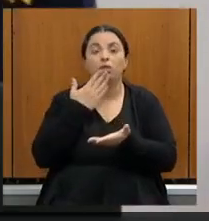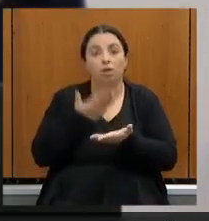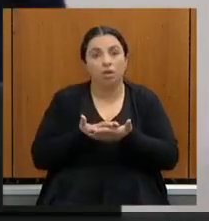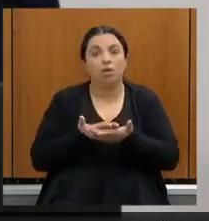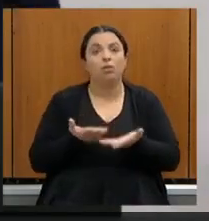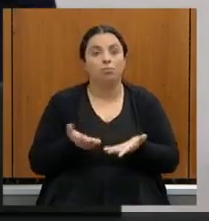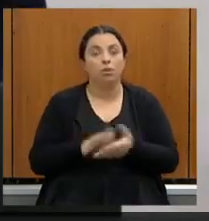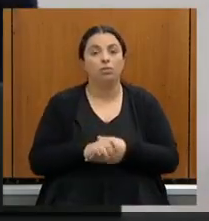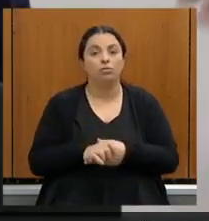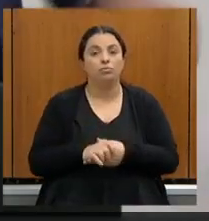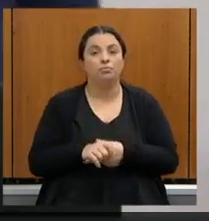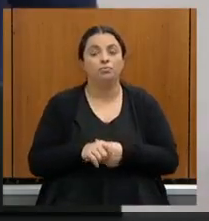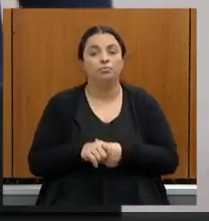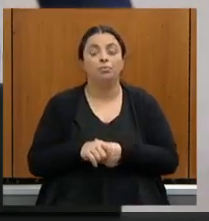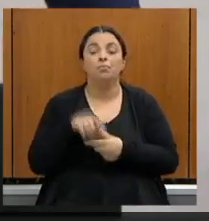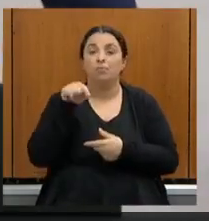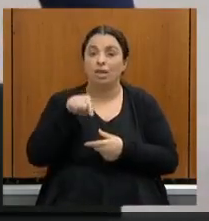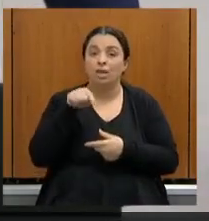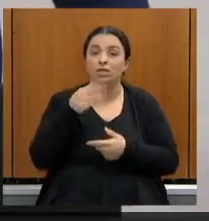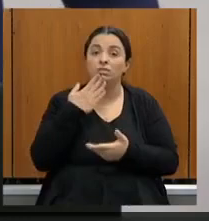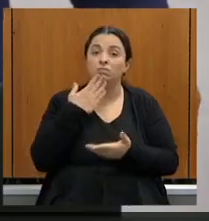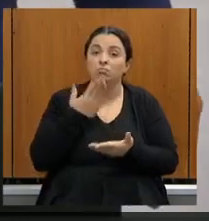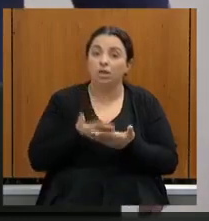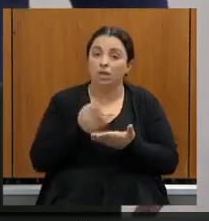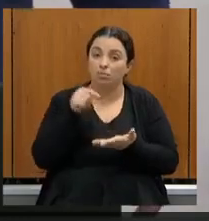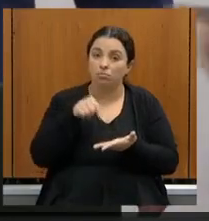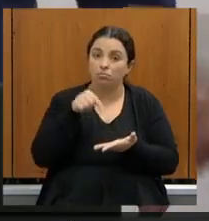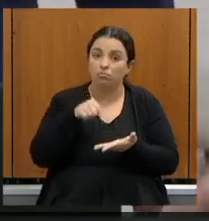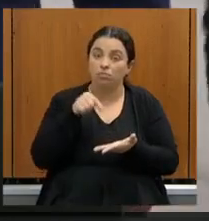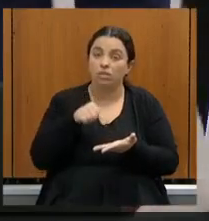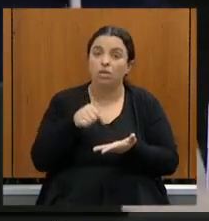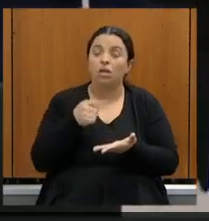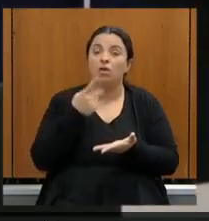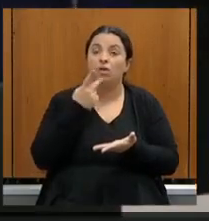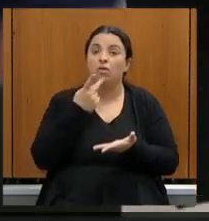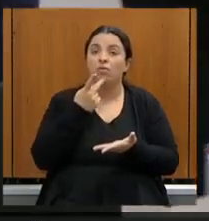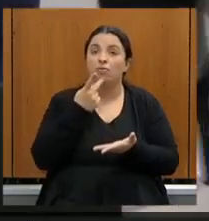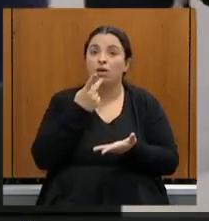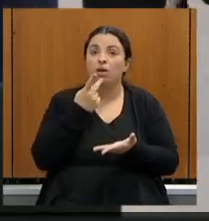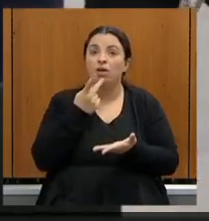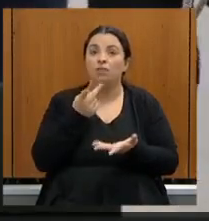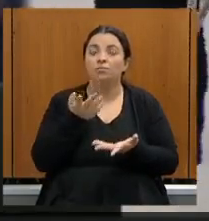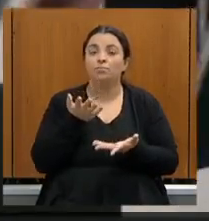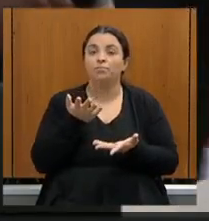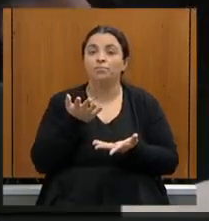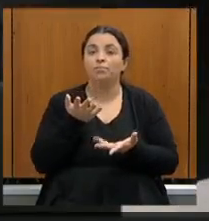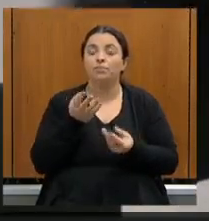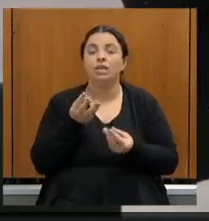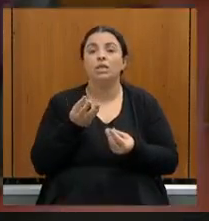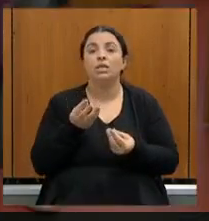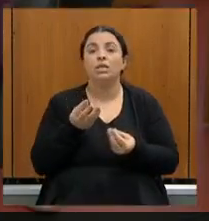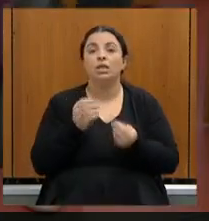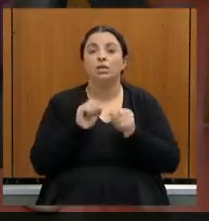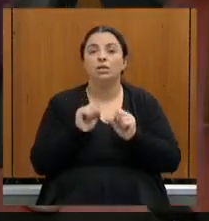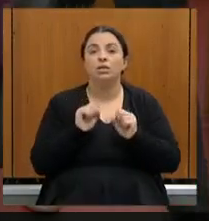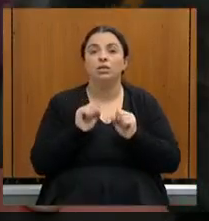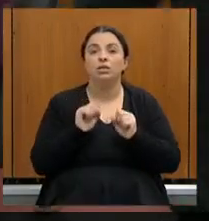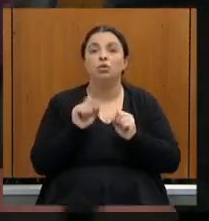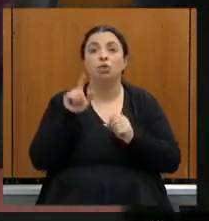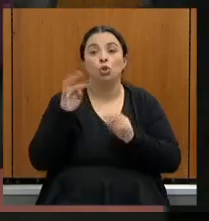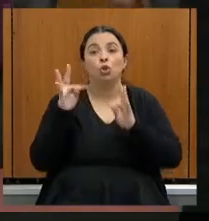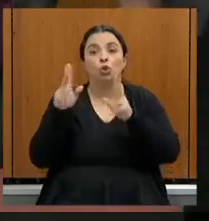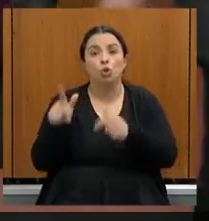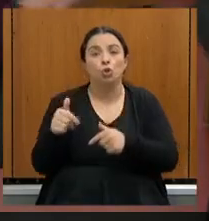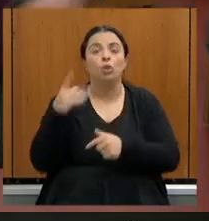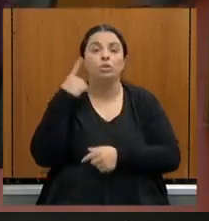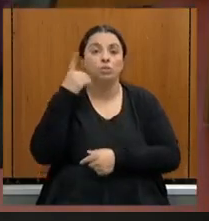é esse requerimento mas ressaltando aí secretário a grande participação dos nossos parlamentares com